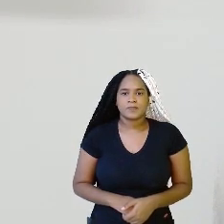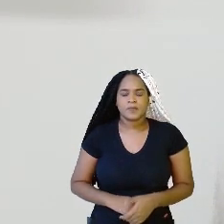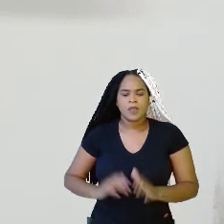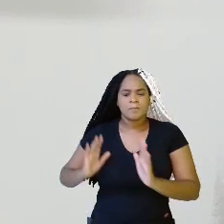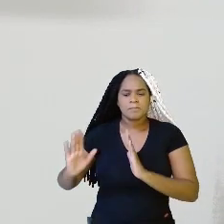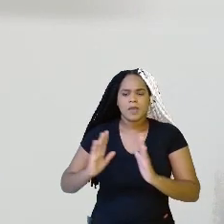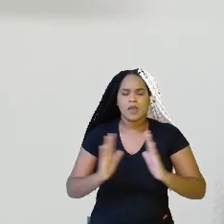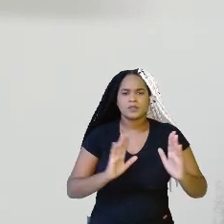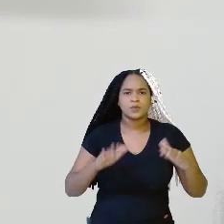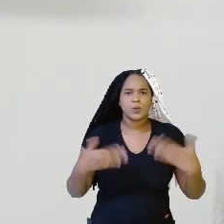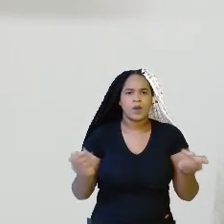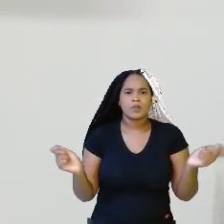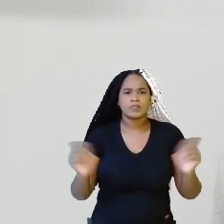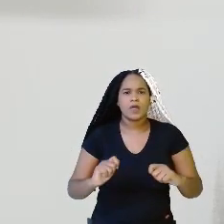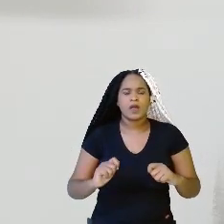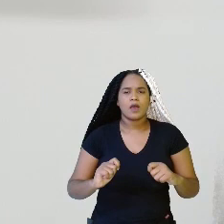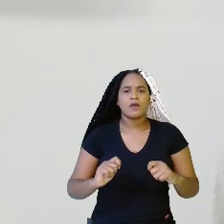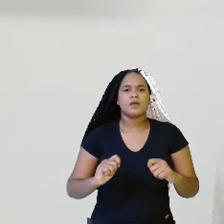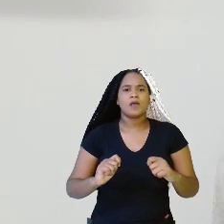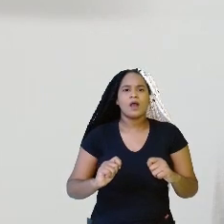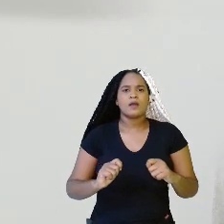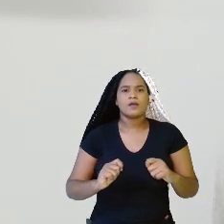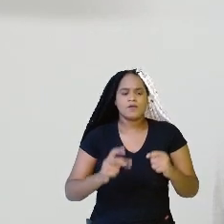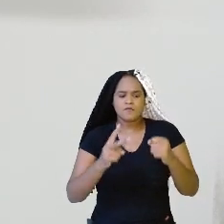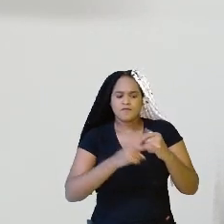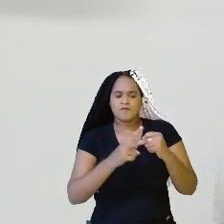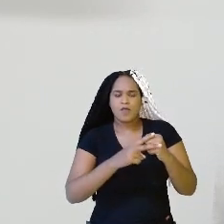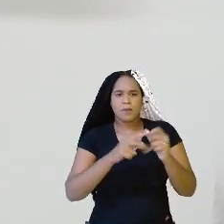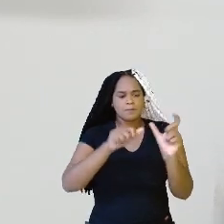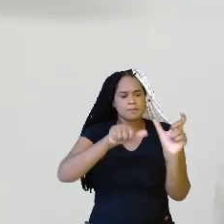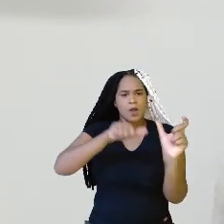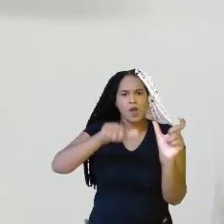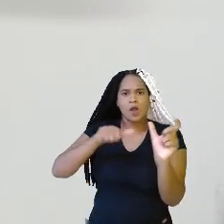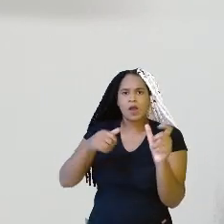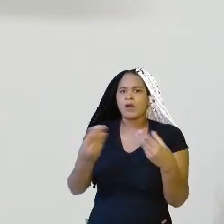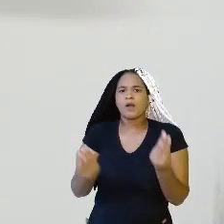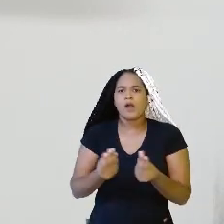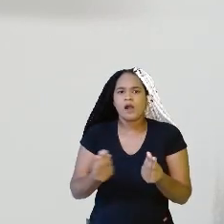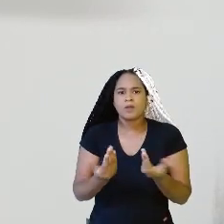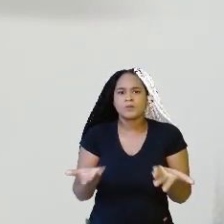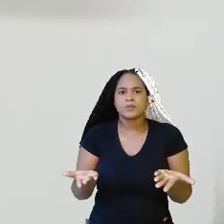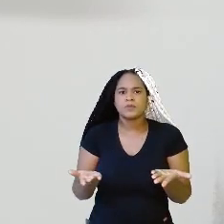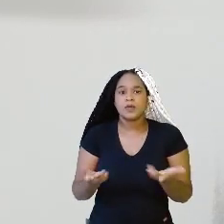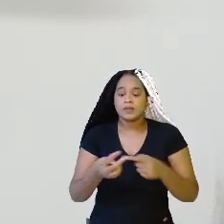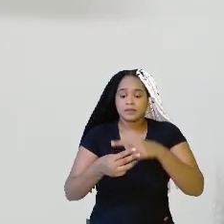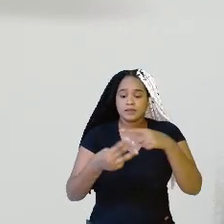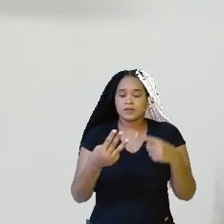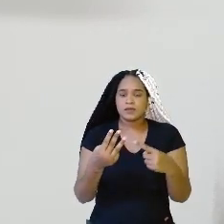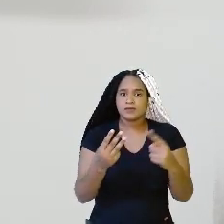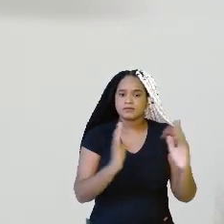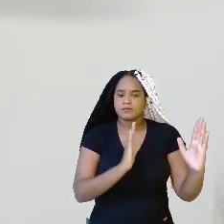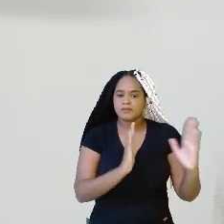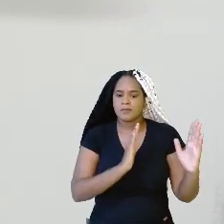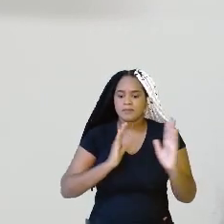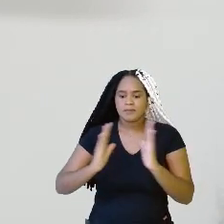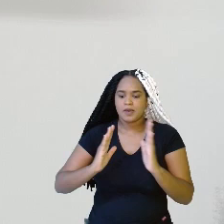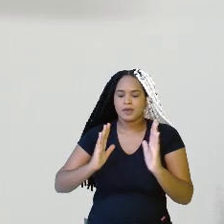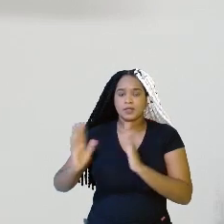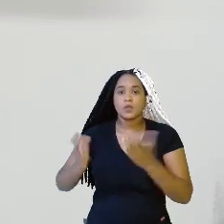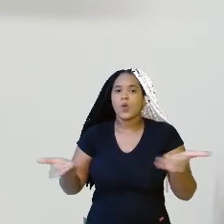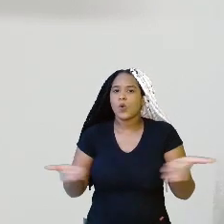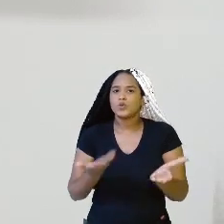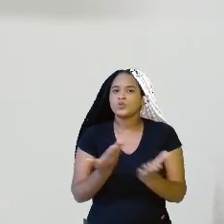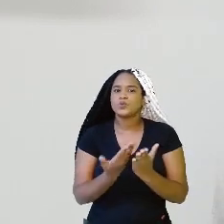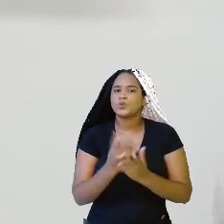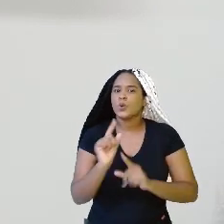podemos conjugar os verbos? São 3 tempos. Será que você lembra quais são eles? Qual foi o tempo que a gente estudou hoje?